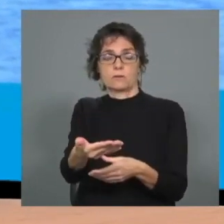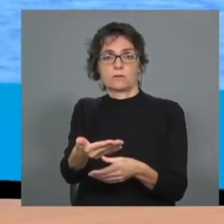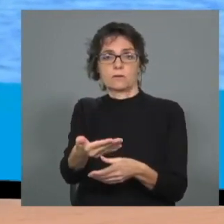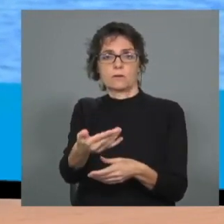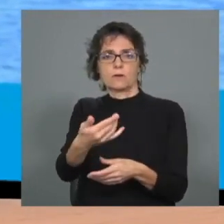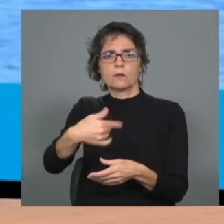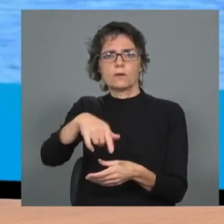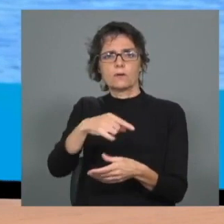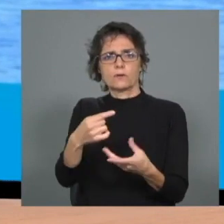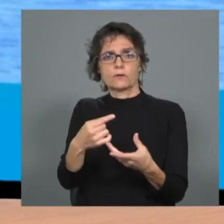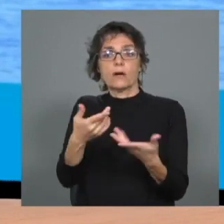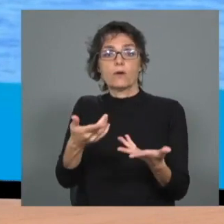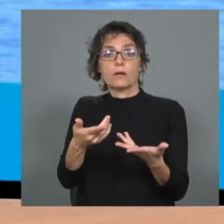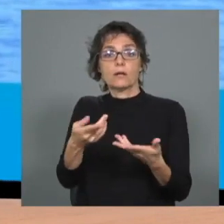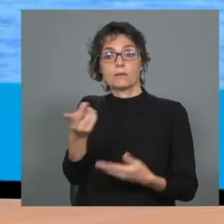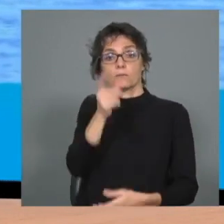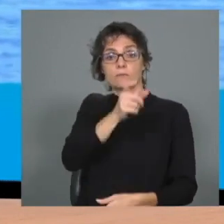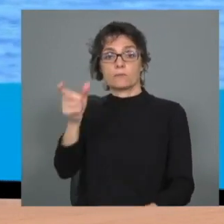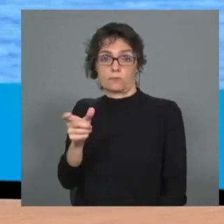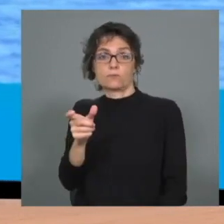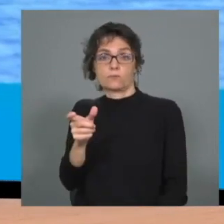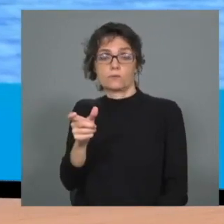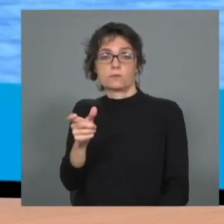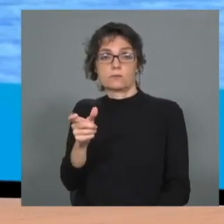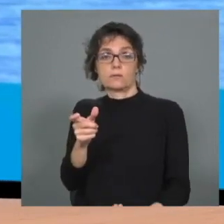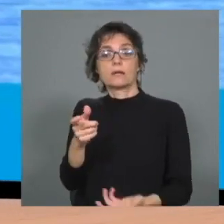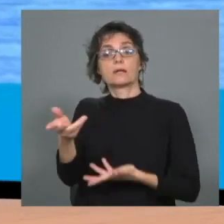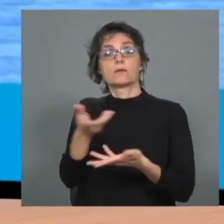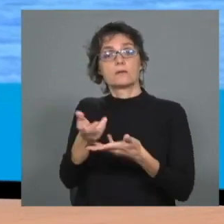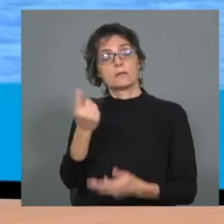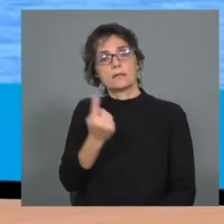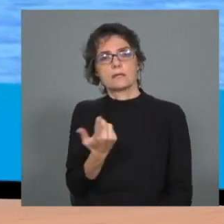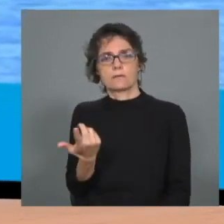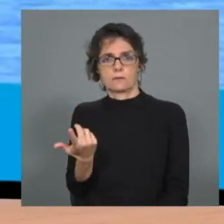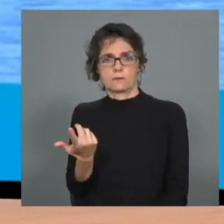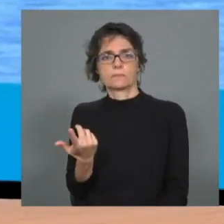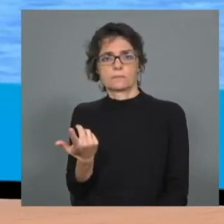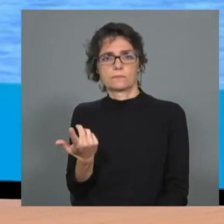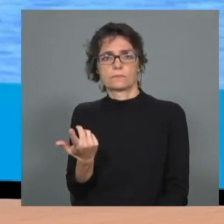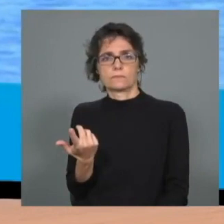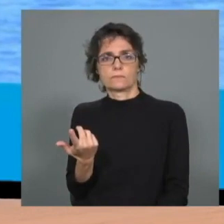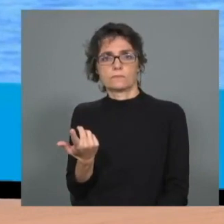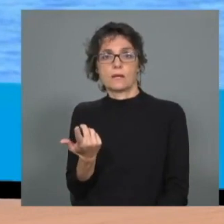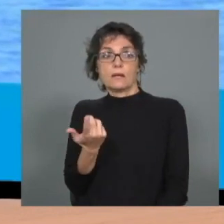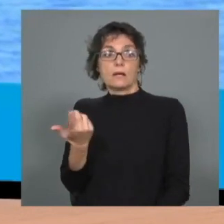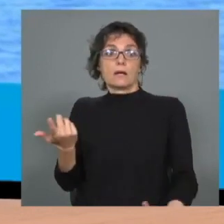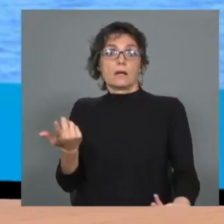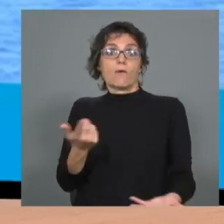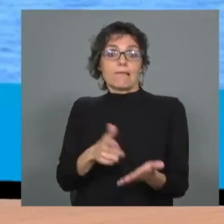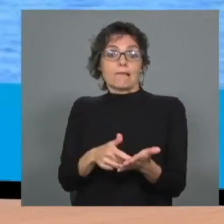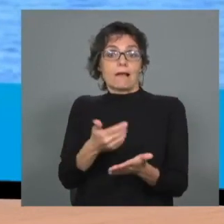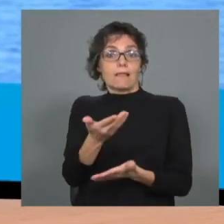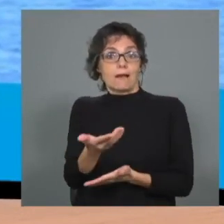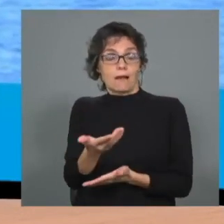em que esses dois têm que conversar agora, né? Portanto, é possível que haja aqui, dada a necessidade, a